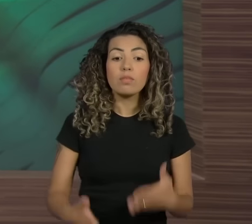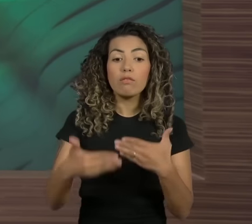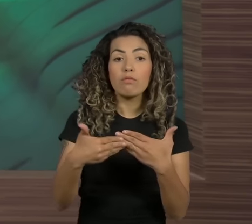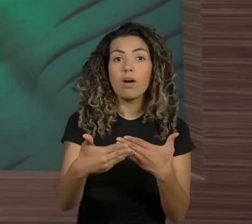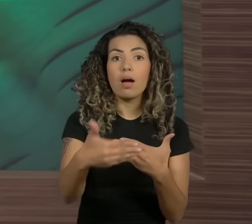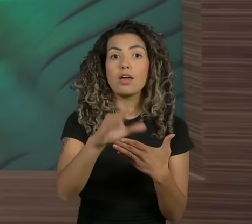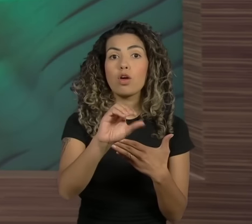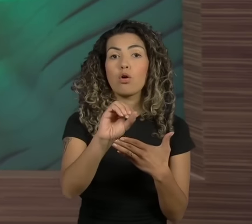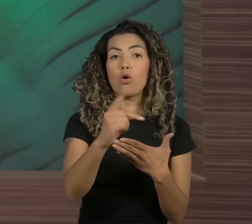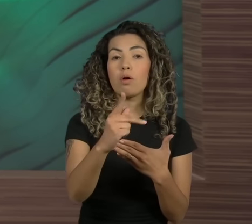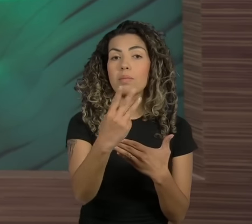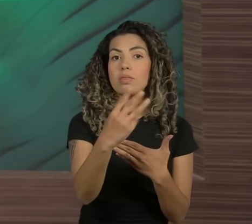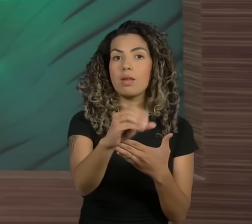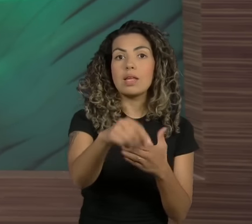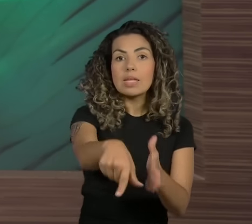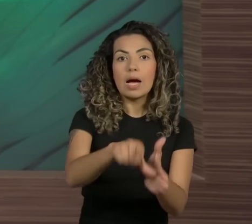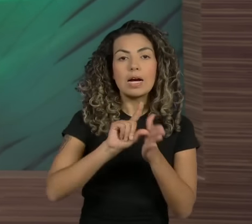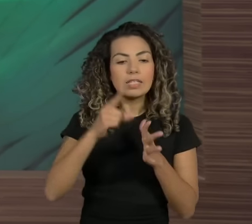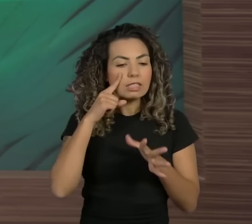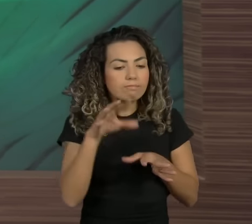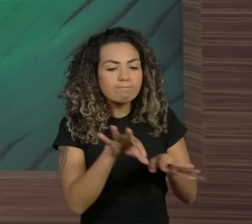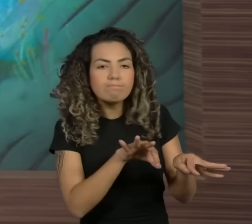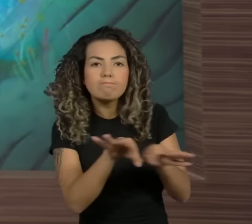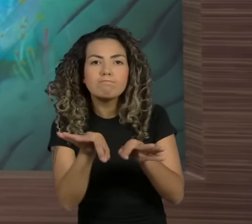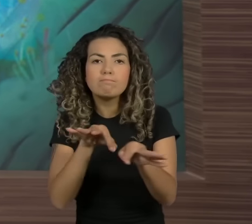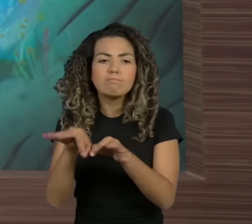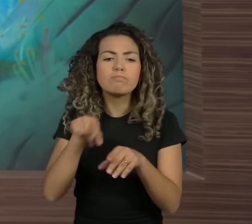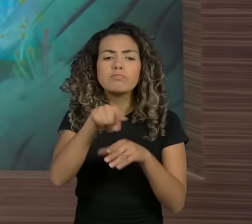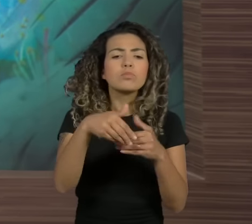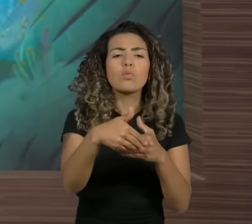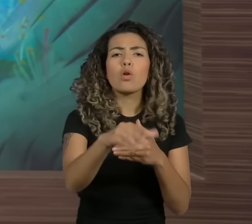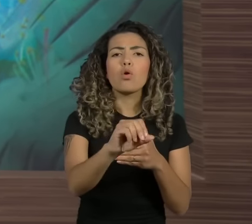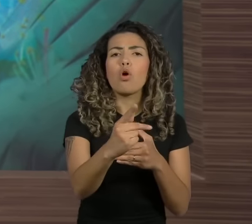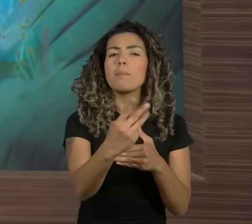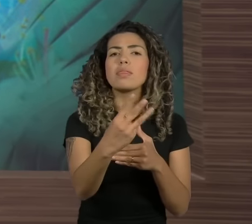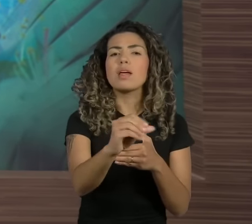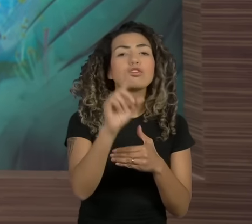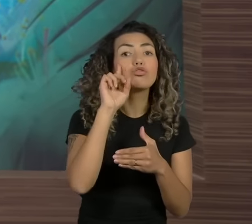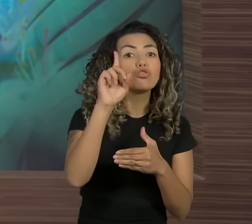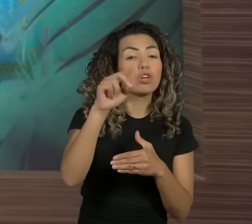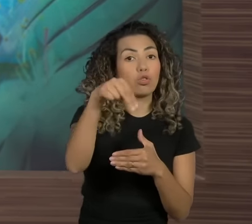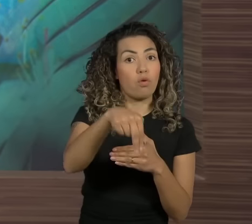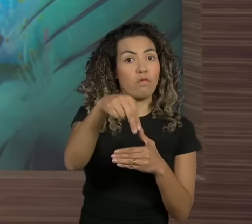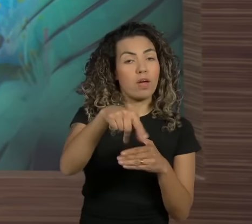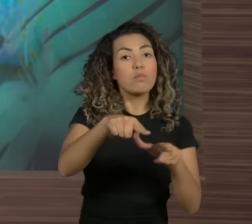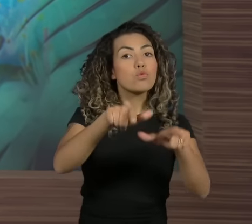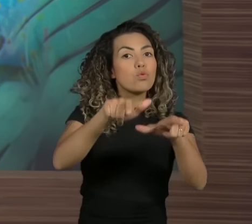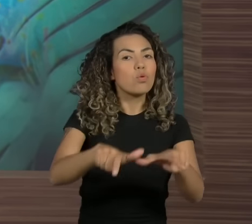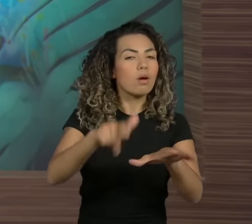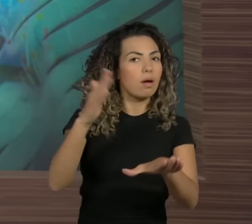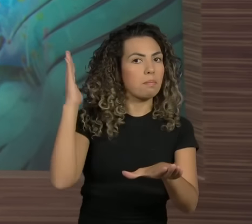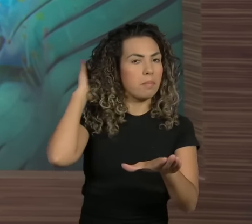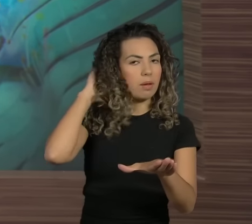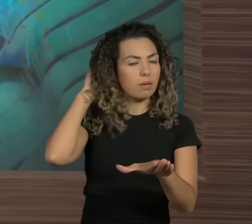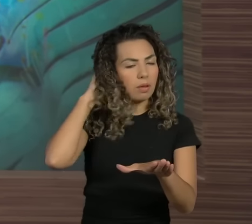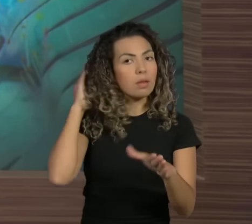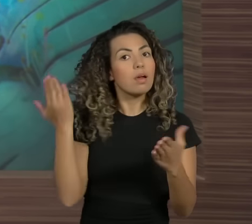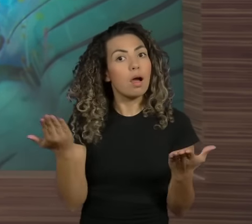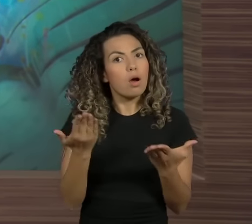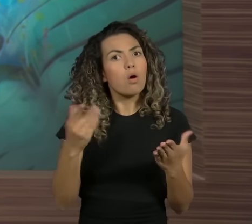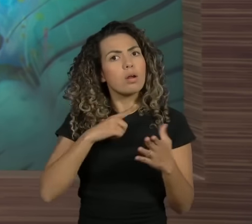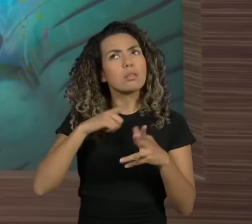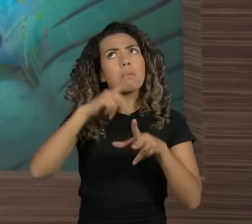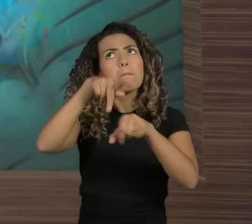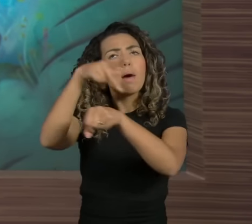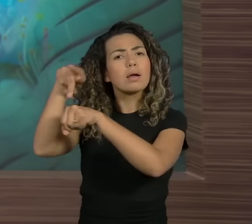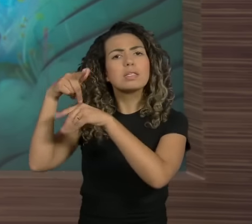Preparativos para a COP30, a Conferência da ONU sobre o Clima, marcada para novembro em Belém, no Pará. Uma pesquisa